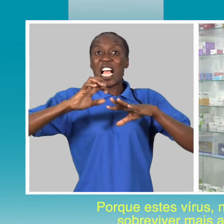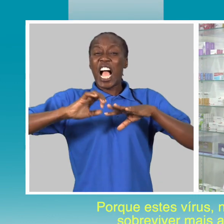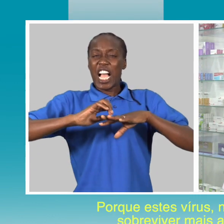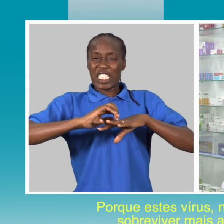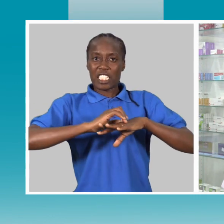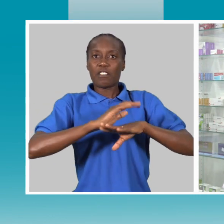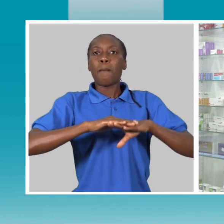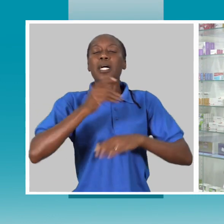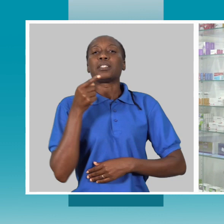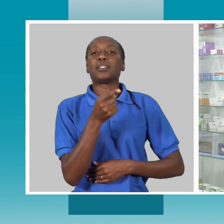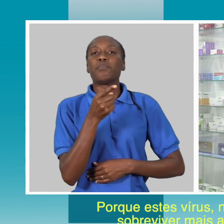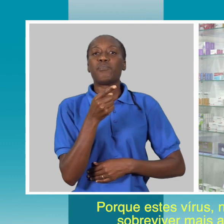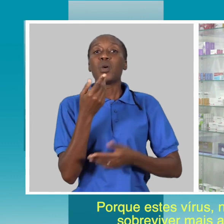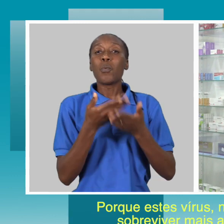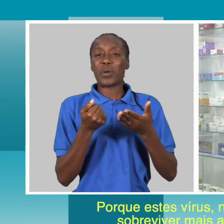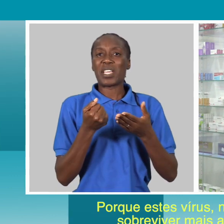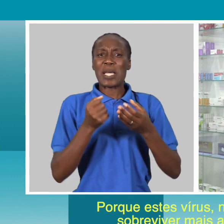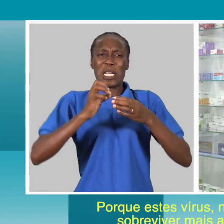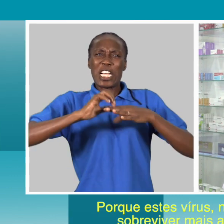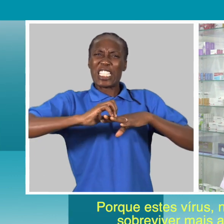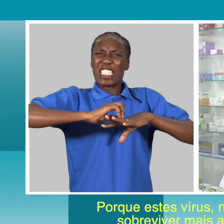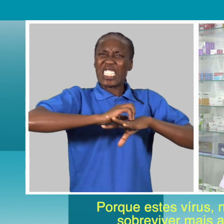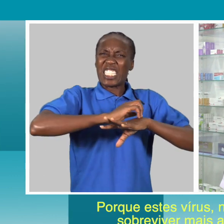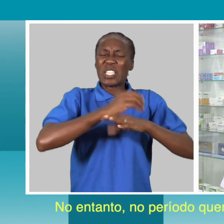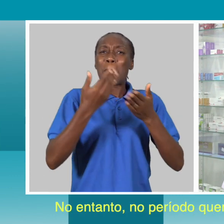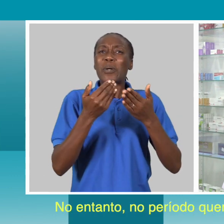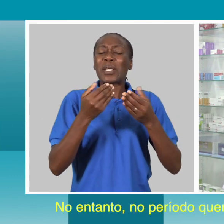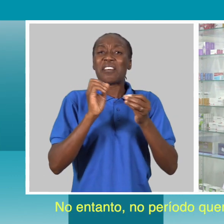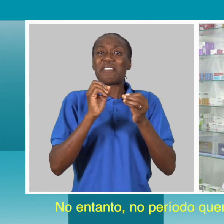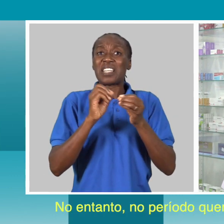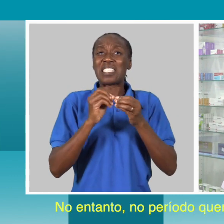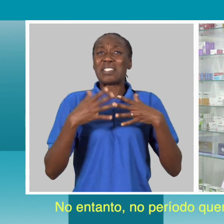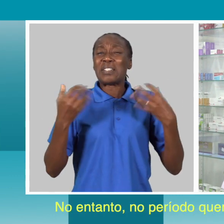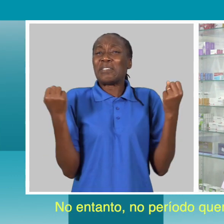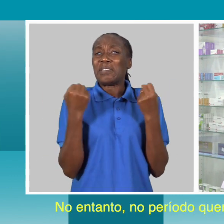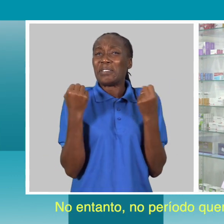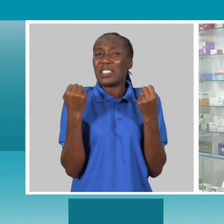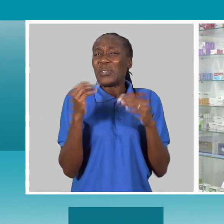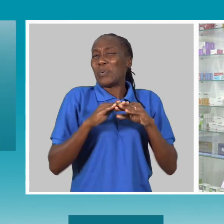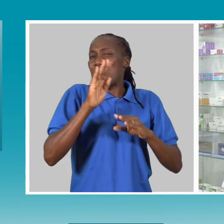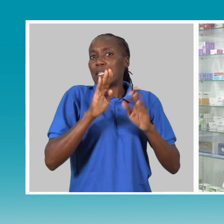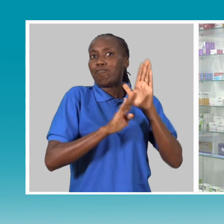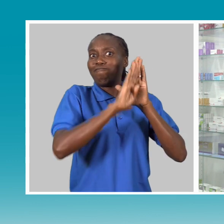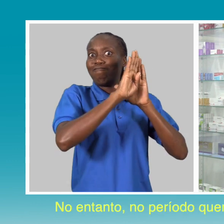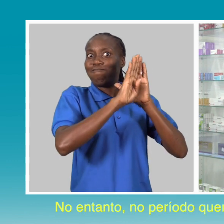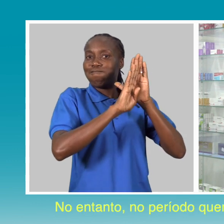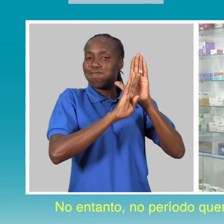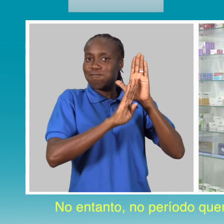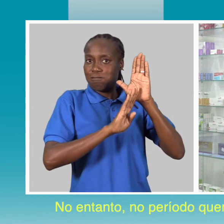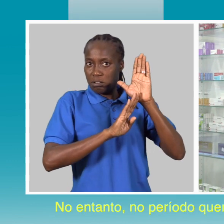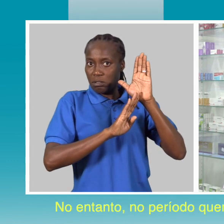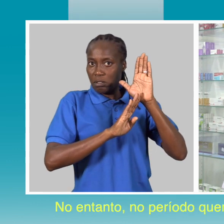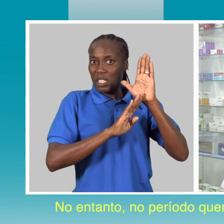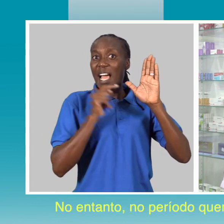normalmente conseguem sobreviver mais a temperaturas baixas. No entanto, no período quente, os